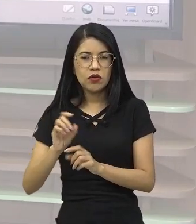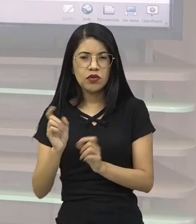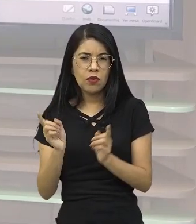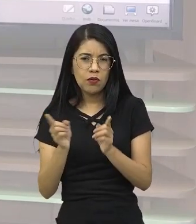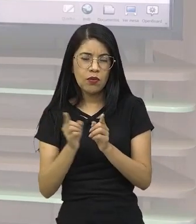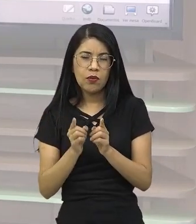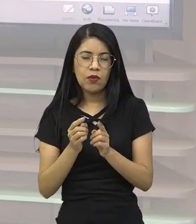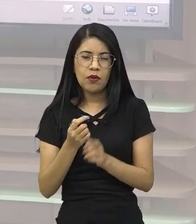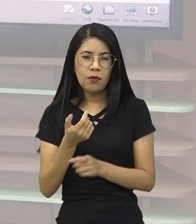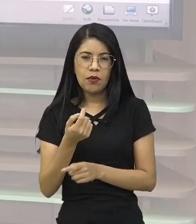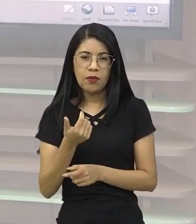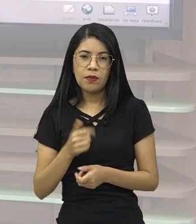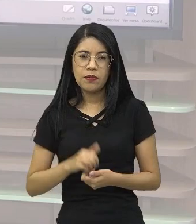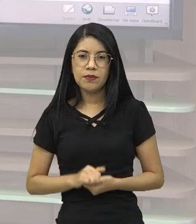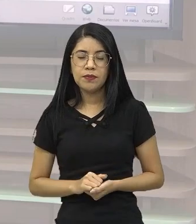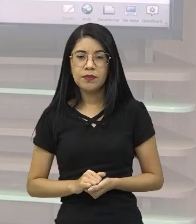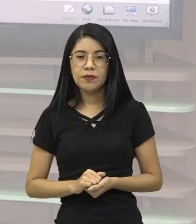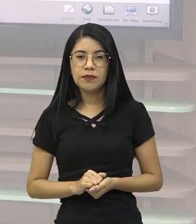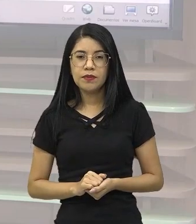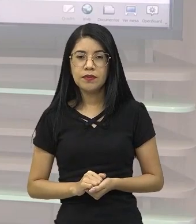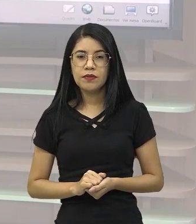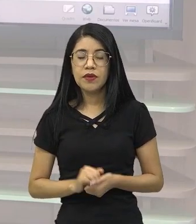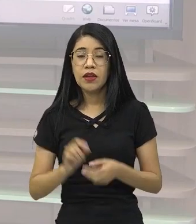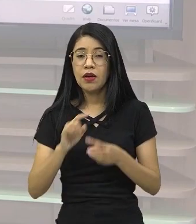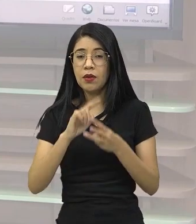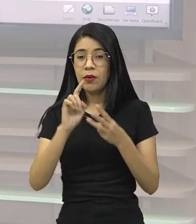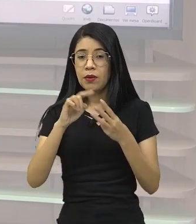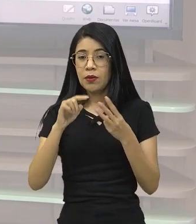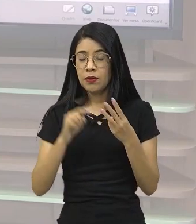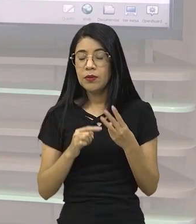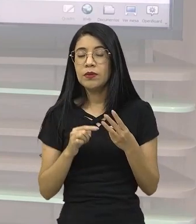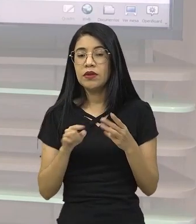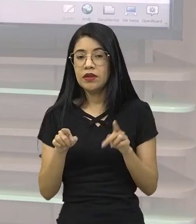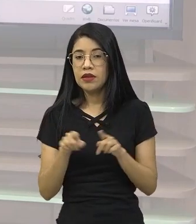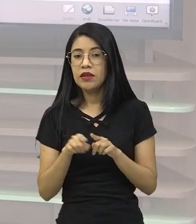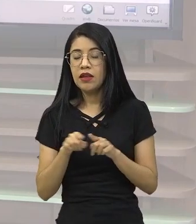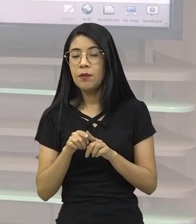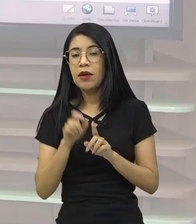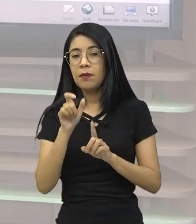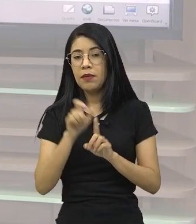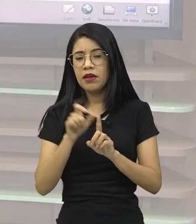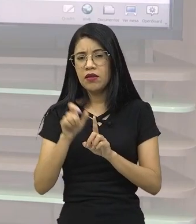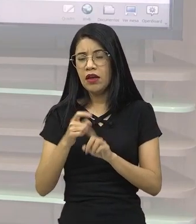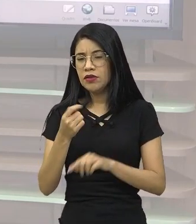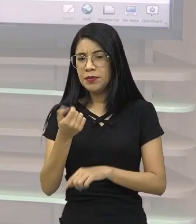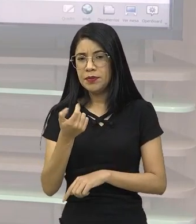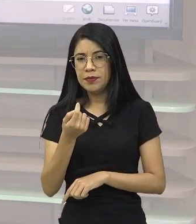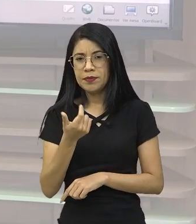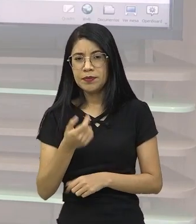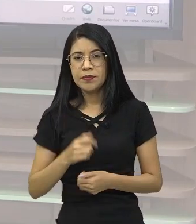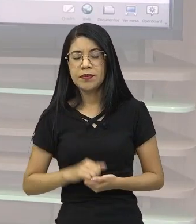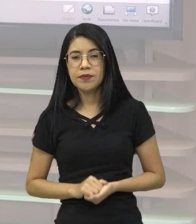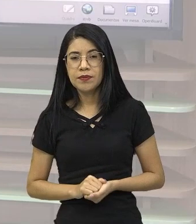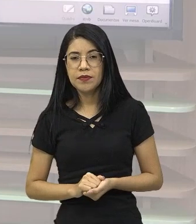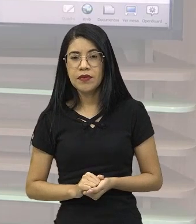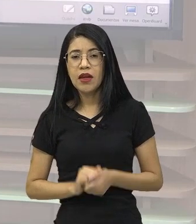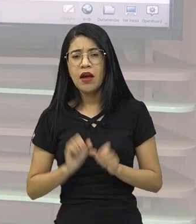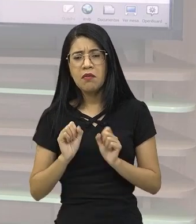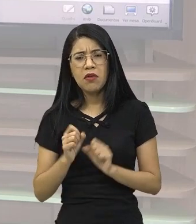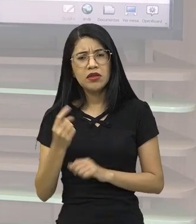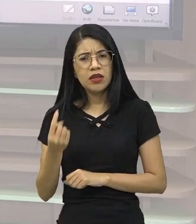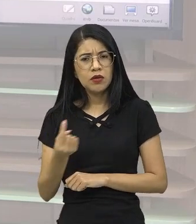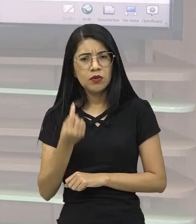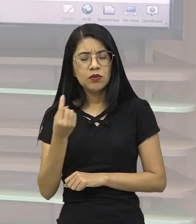não tantos, tá? No miniconto, no microconto e no nanoconto, também poucos personagens. Pode ser um personagem?